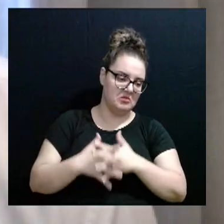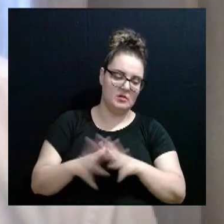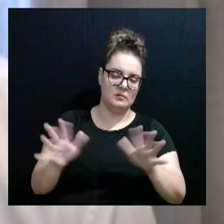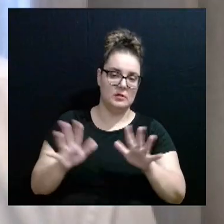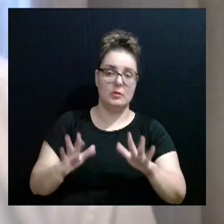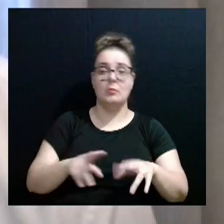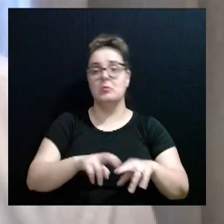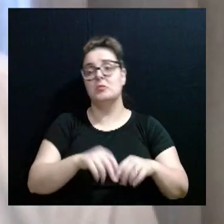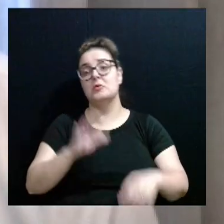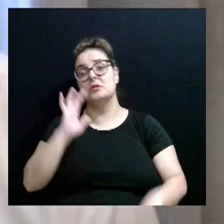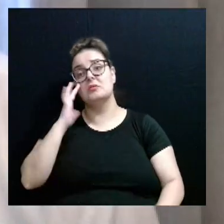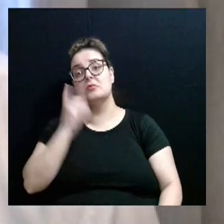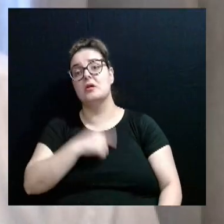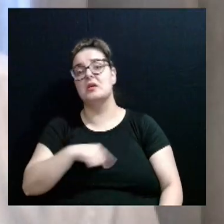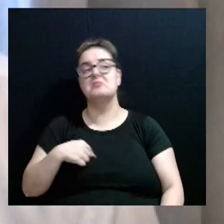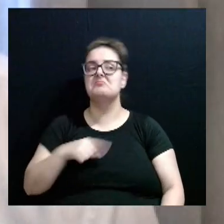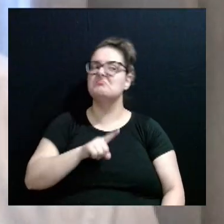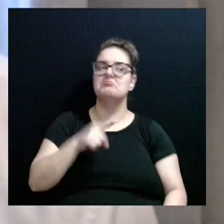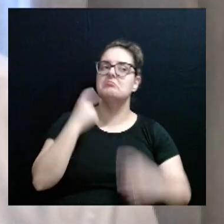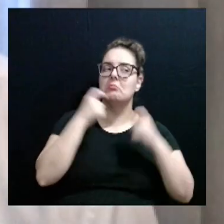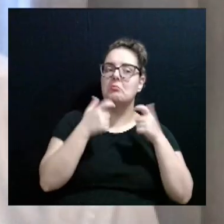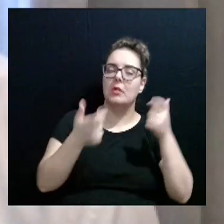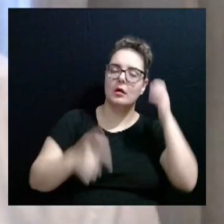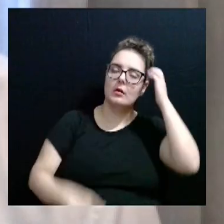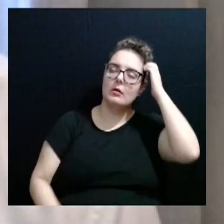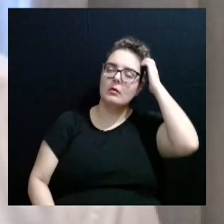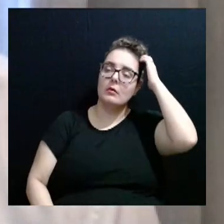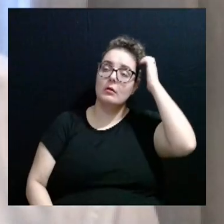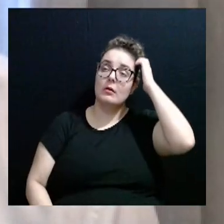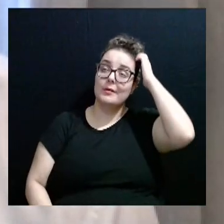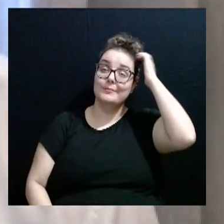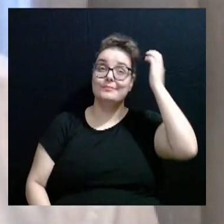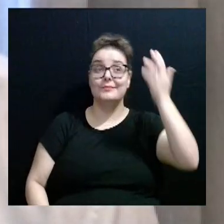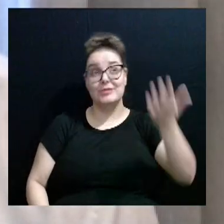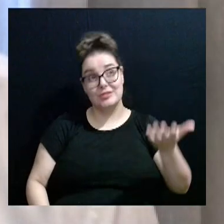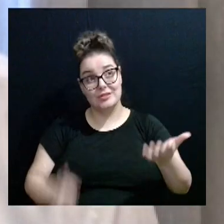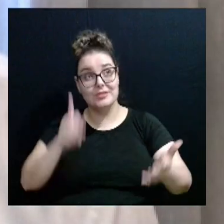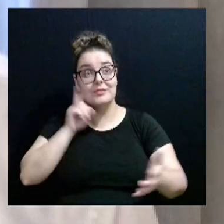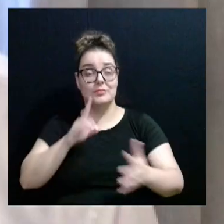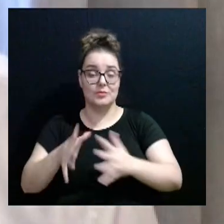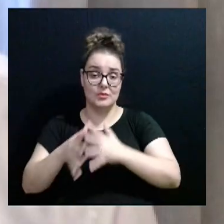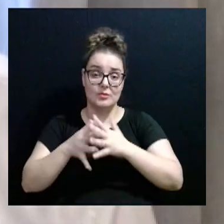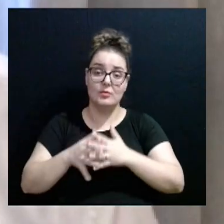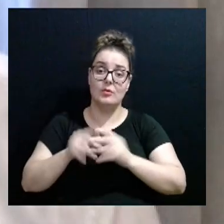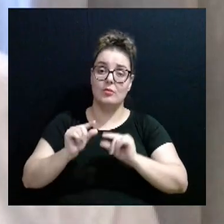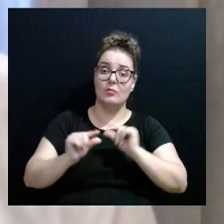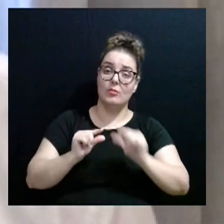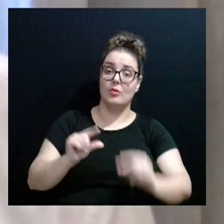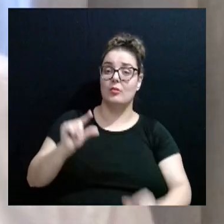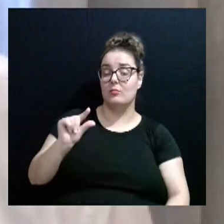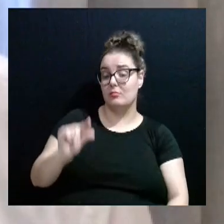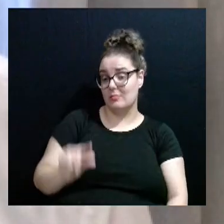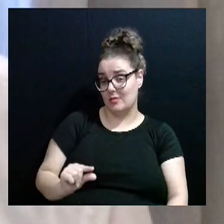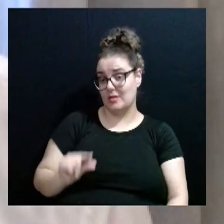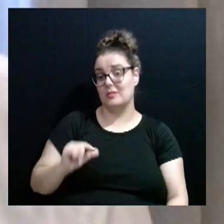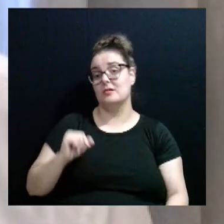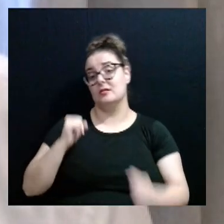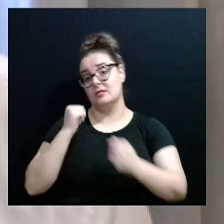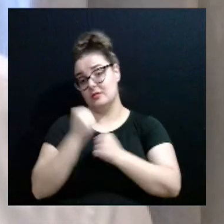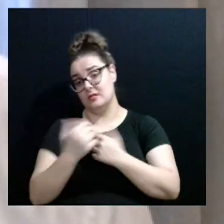tão preocupada. Para os Estados Unidos, eu diria que tem aí um pouco menos dessa proteção, um pouco menos